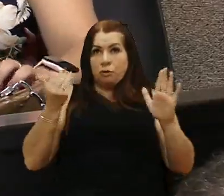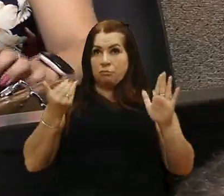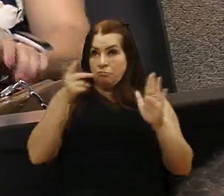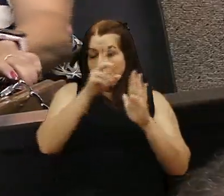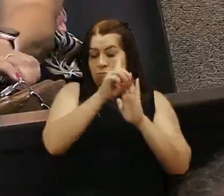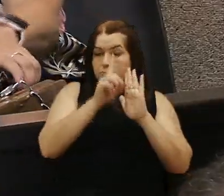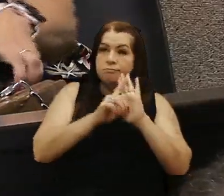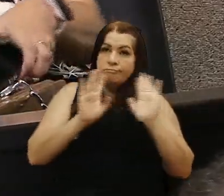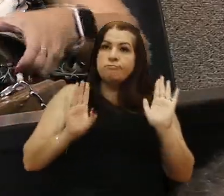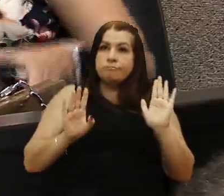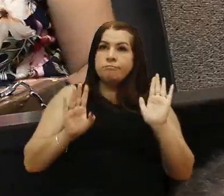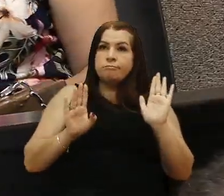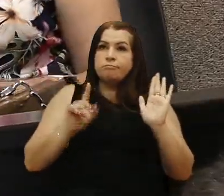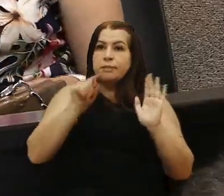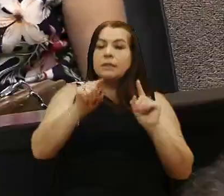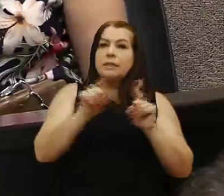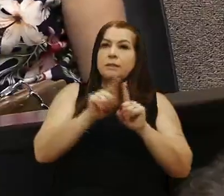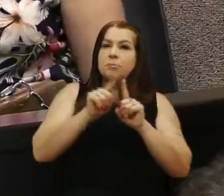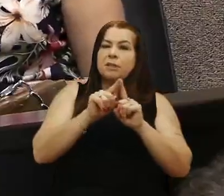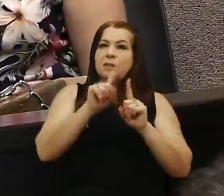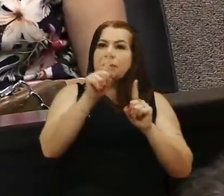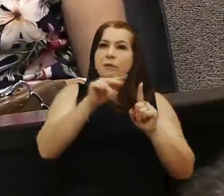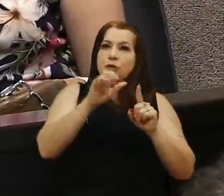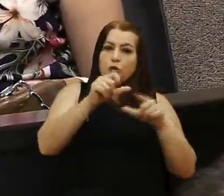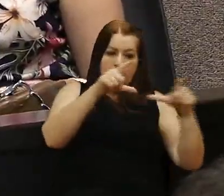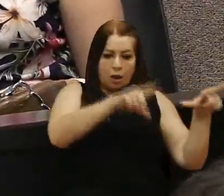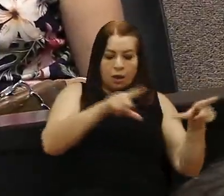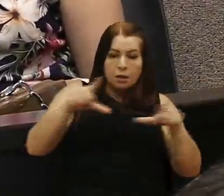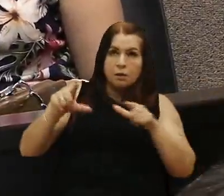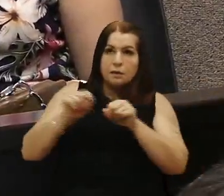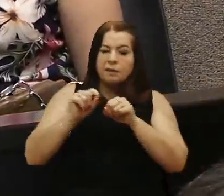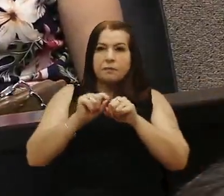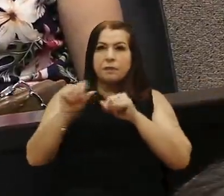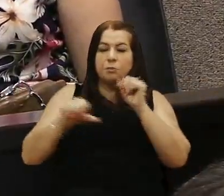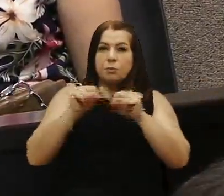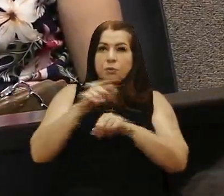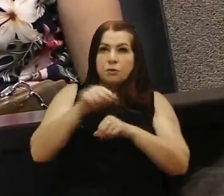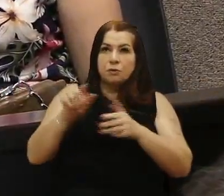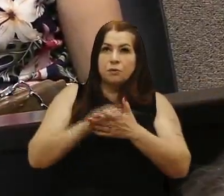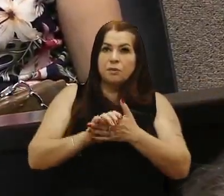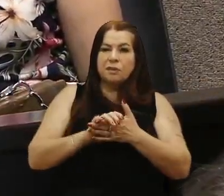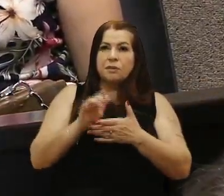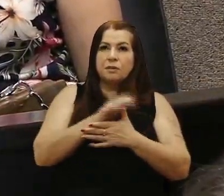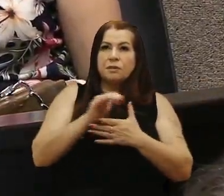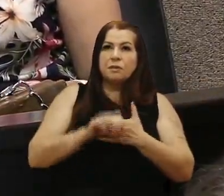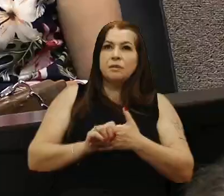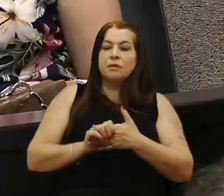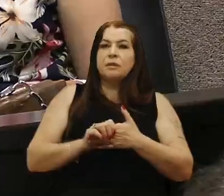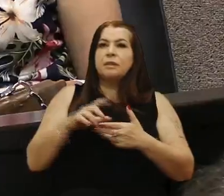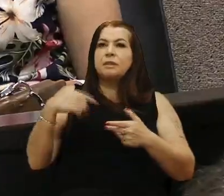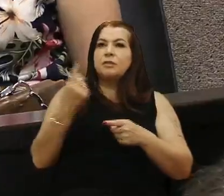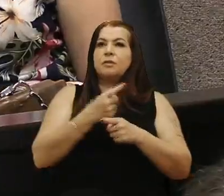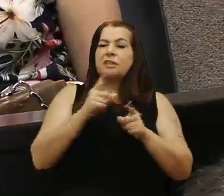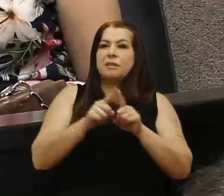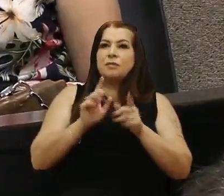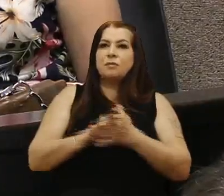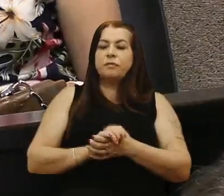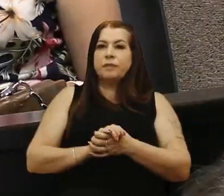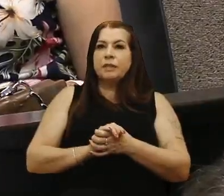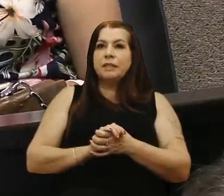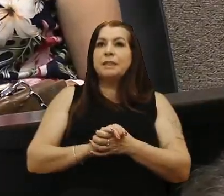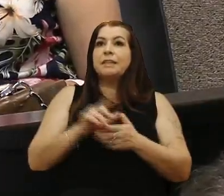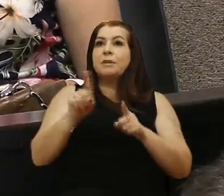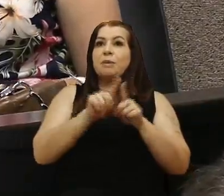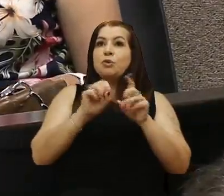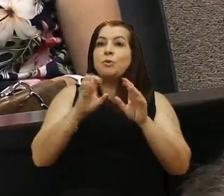esse decreto, que é a questão do zoneamento, tentar verificar outras alternativas de transporte, porque me parece que a Secretaria de